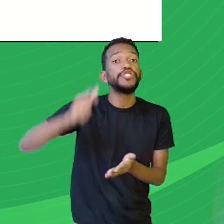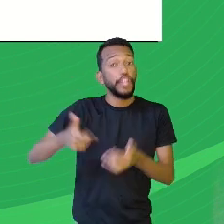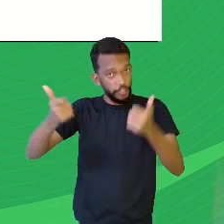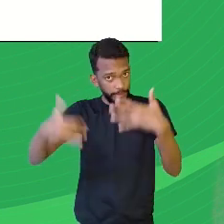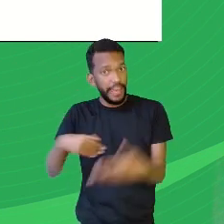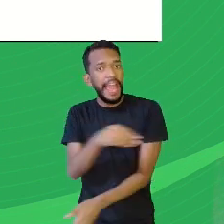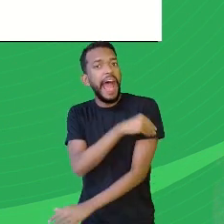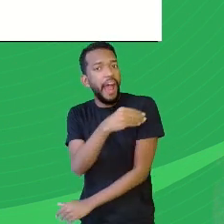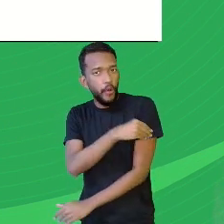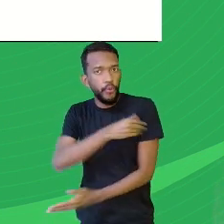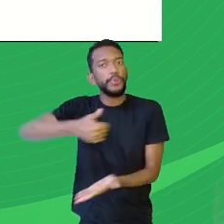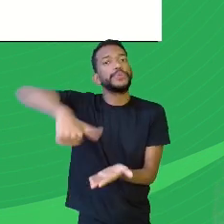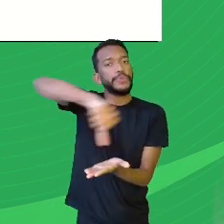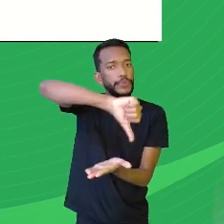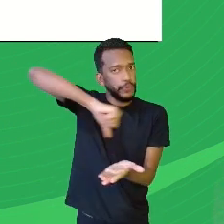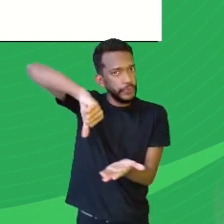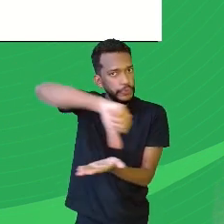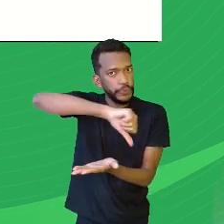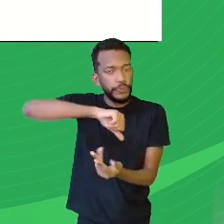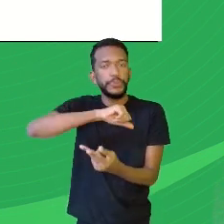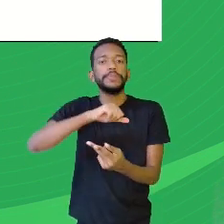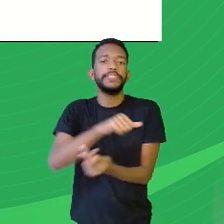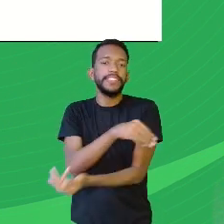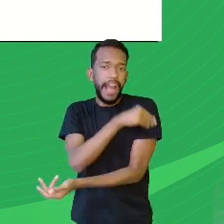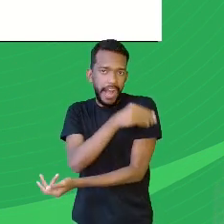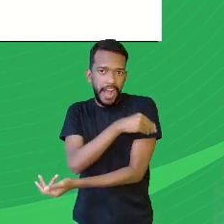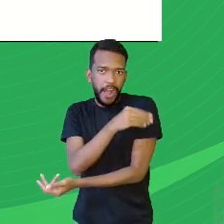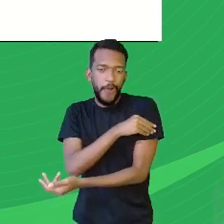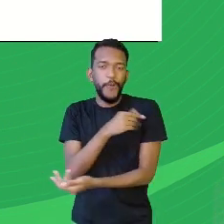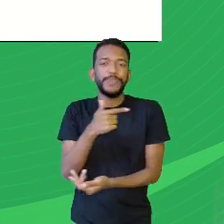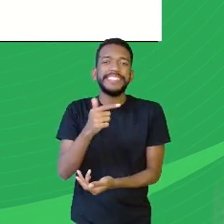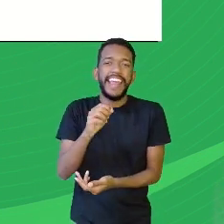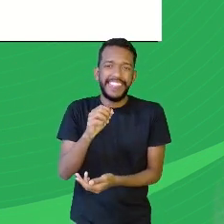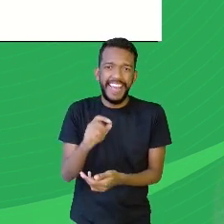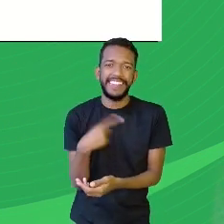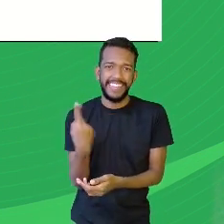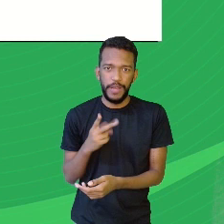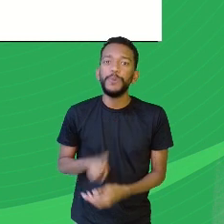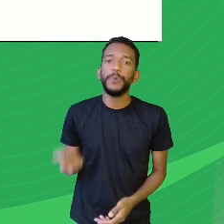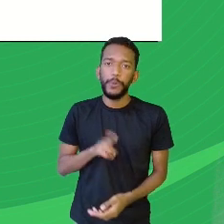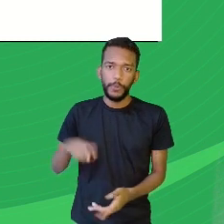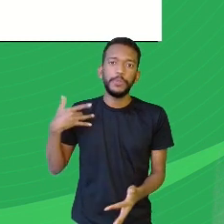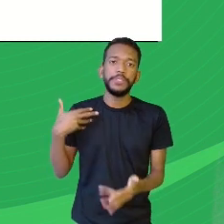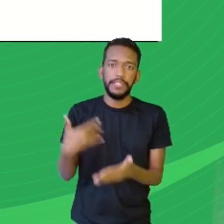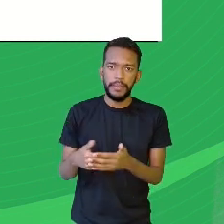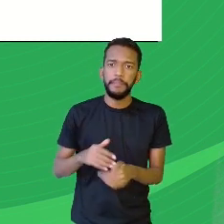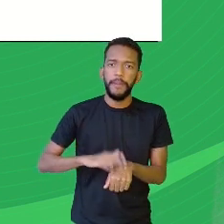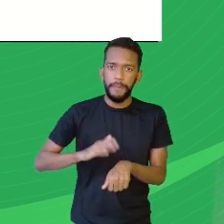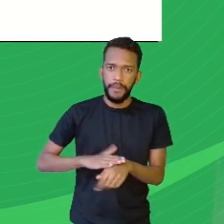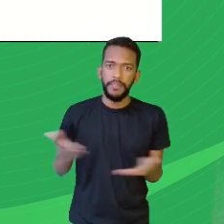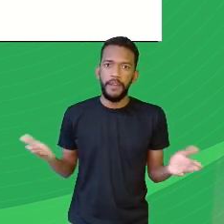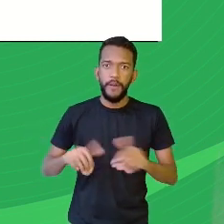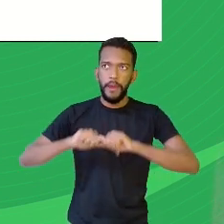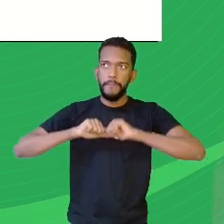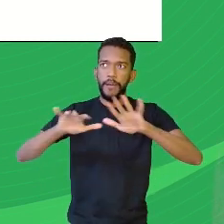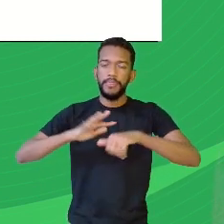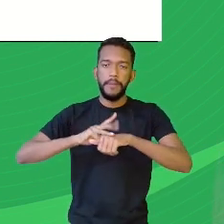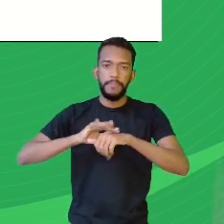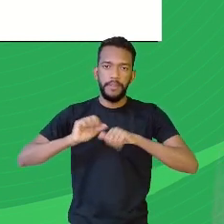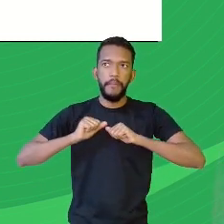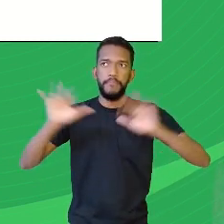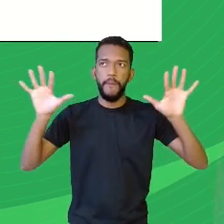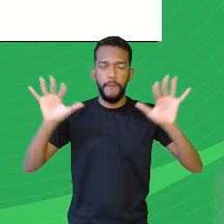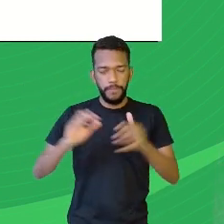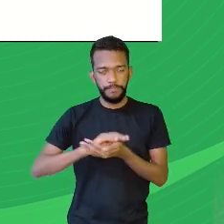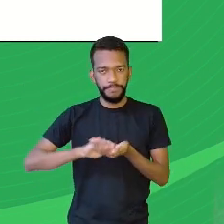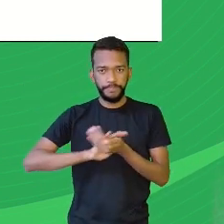álcool, né? O álcool a 70 que a gente está usando, né? Nesses tempos de pandemia. Os álcools que a